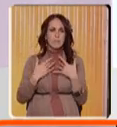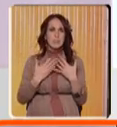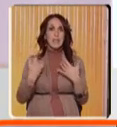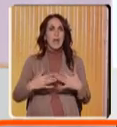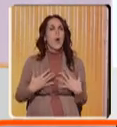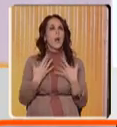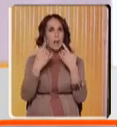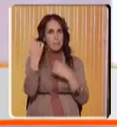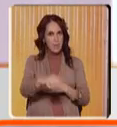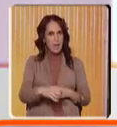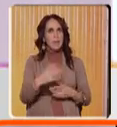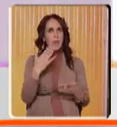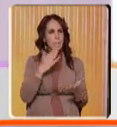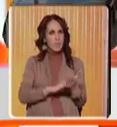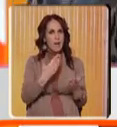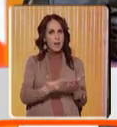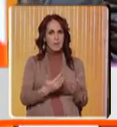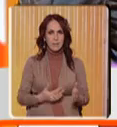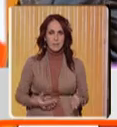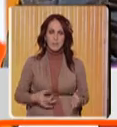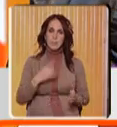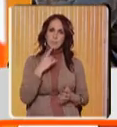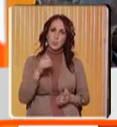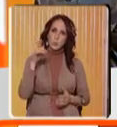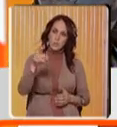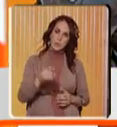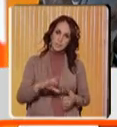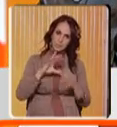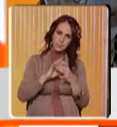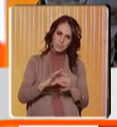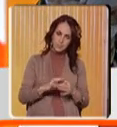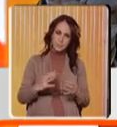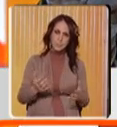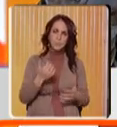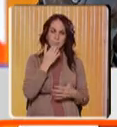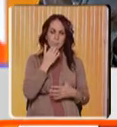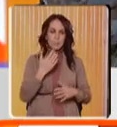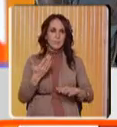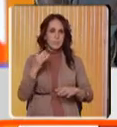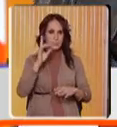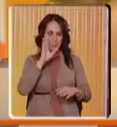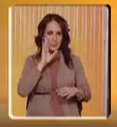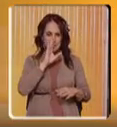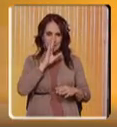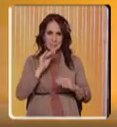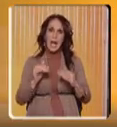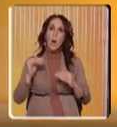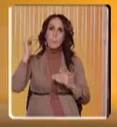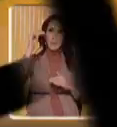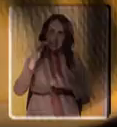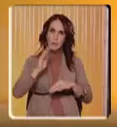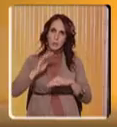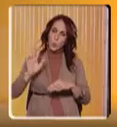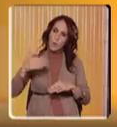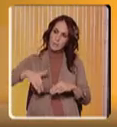e orgasmo. Eu vou... Muito bem. Eu vou... Portanto, vamos lá à pergunta. A pergunta tem a ver com a satisfação sexual feminina. Se aumenta com a idade, pois